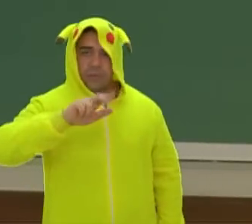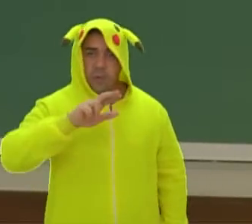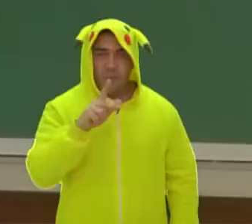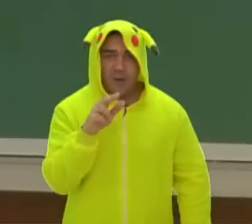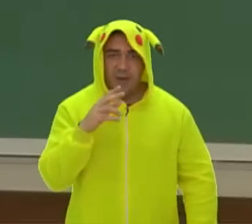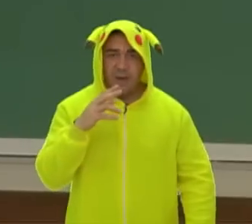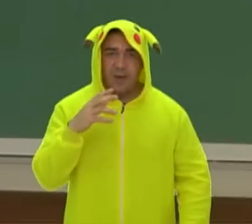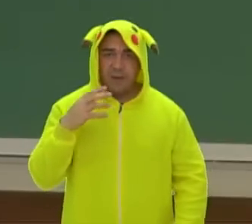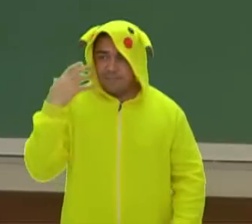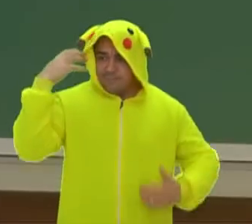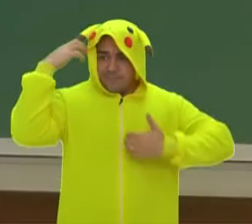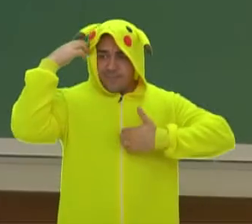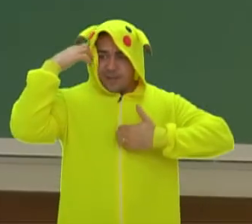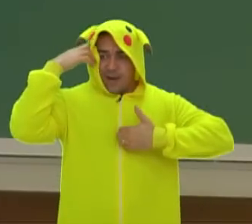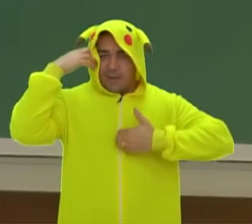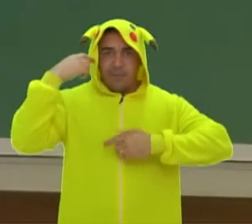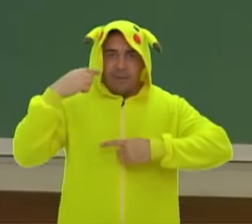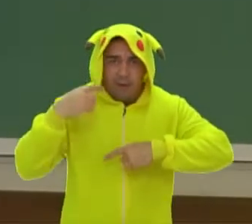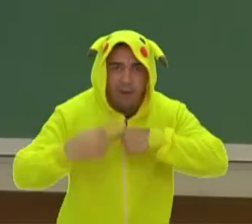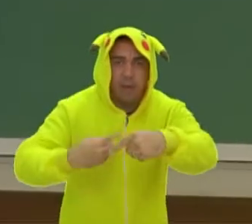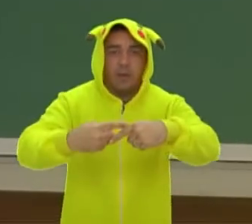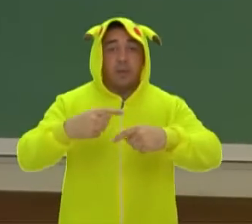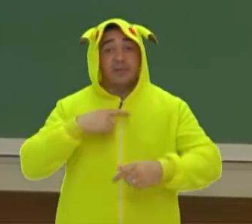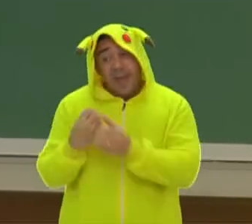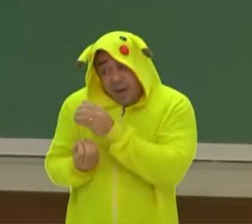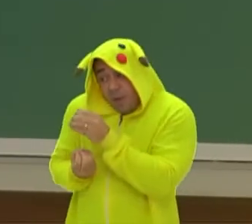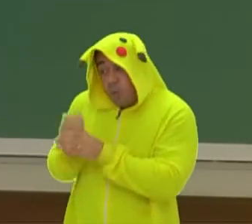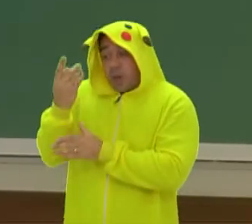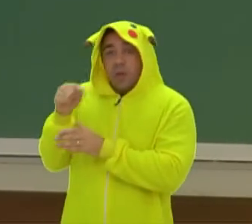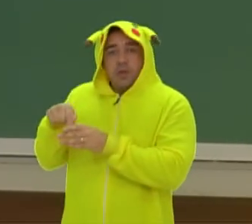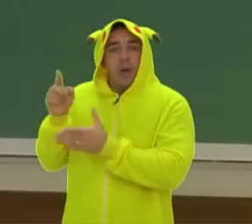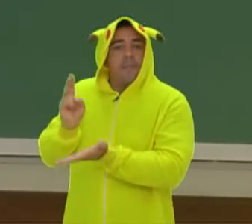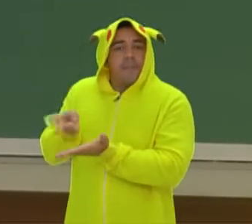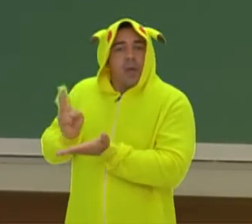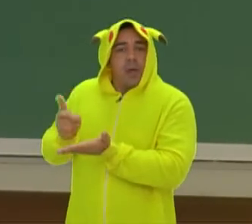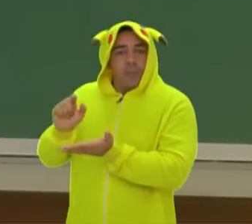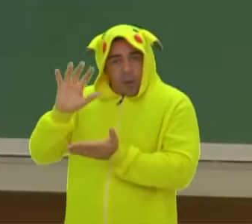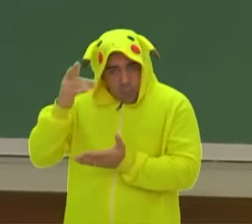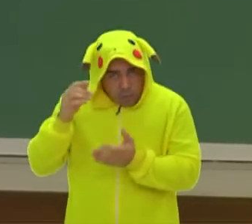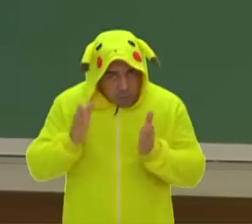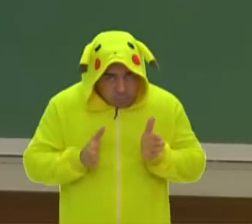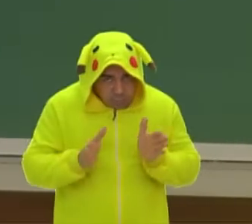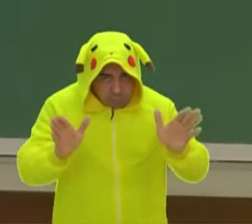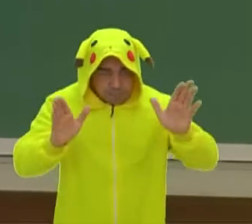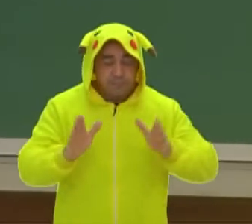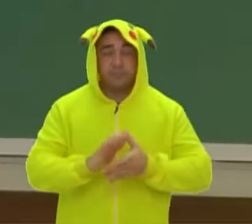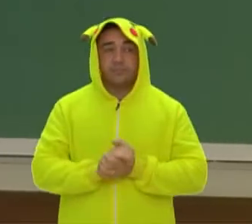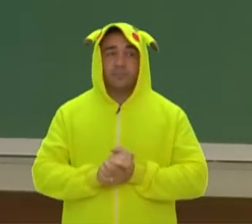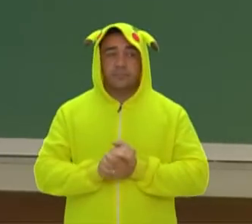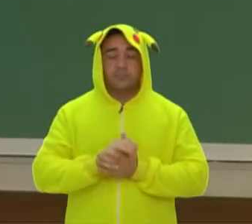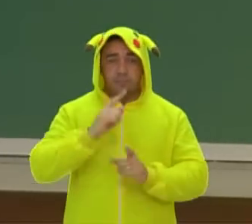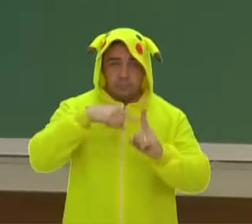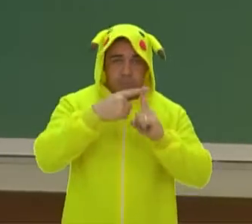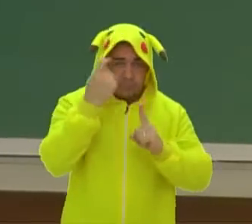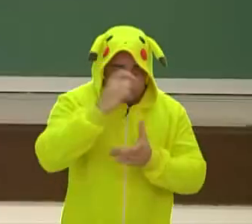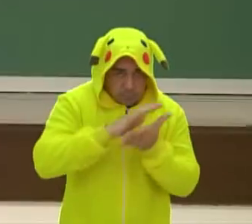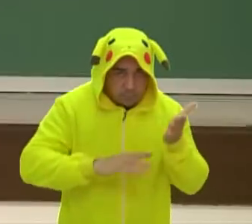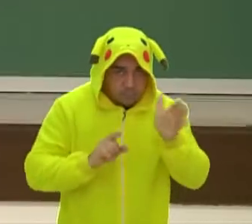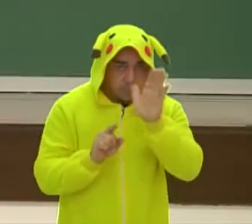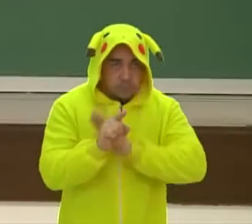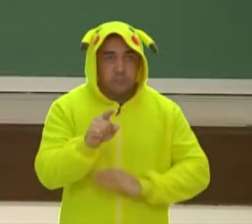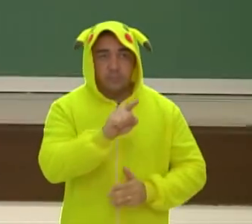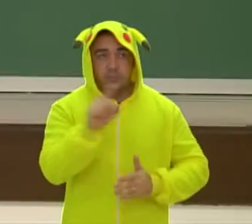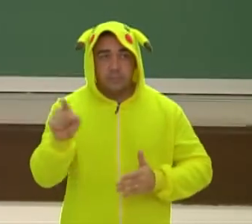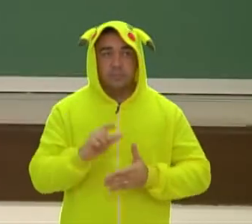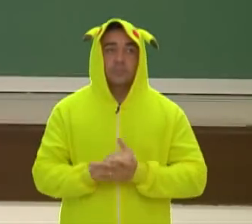A gente tem um ancestral comum com ele, certo? Então, está aqui mostrando o que de fato ocorre. Mais um exercício, mais uma perguntinha para